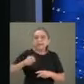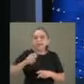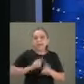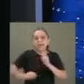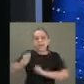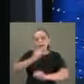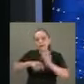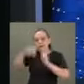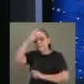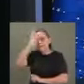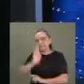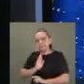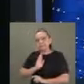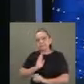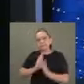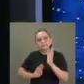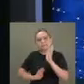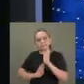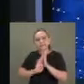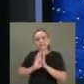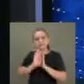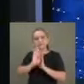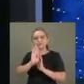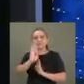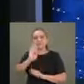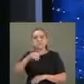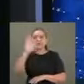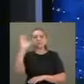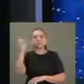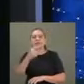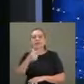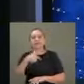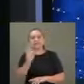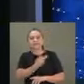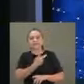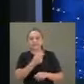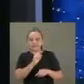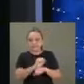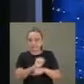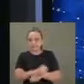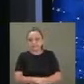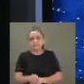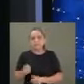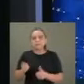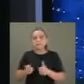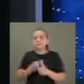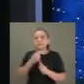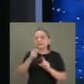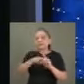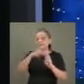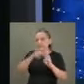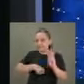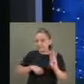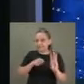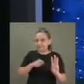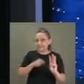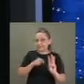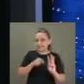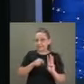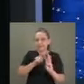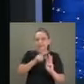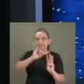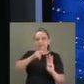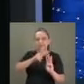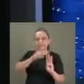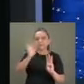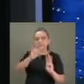brasileira cresceu acima do esperado no primeiro trimestre a evolução foi